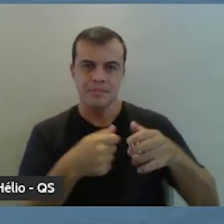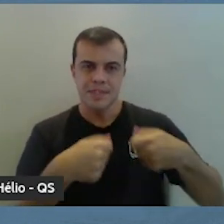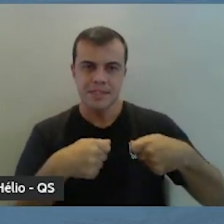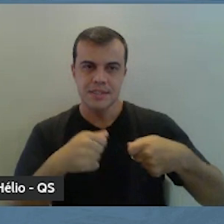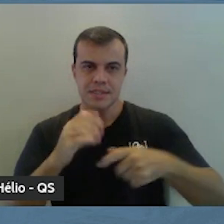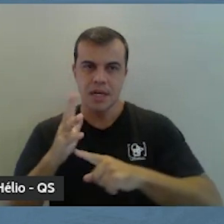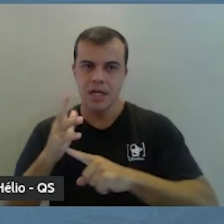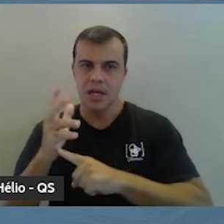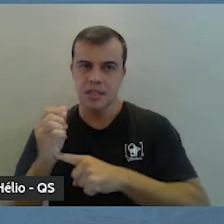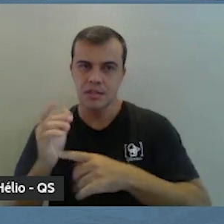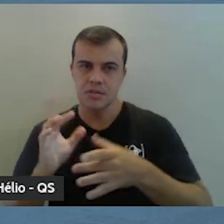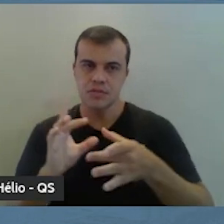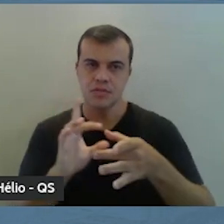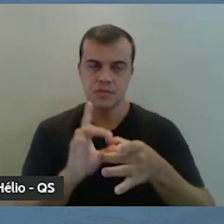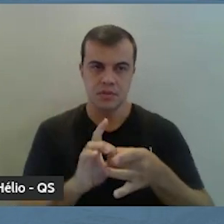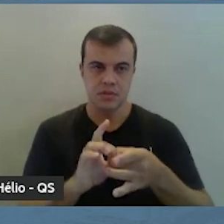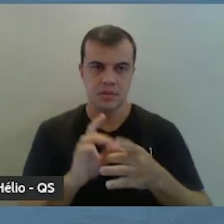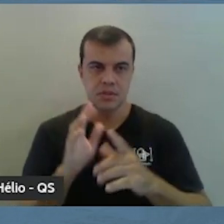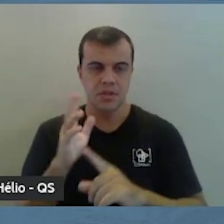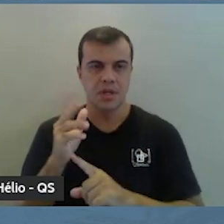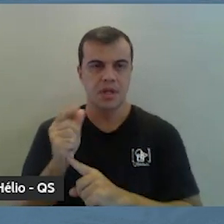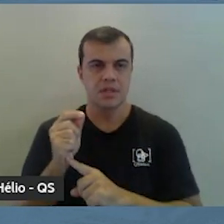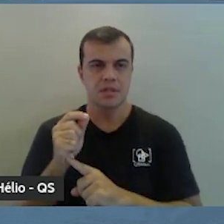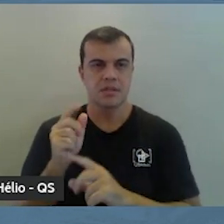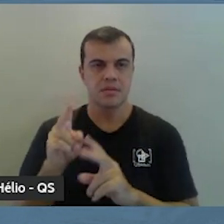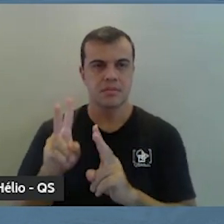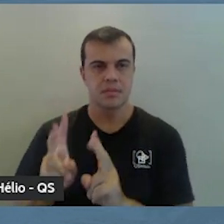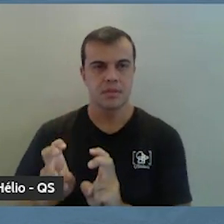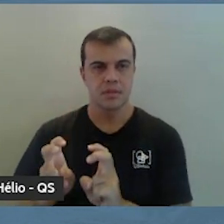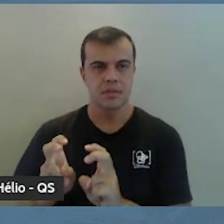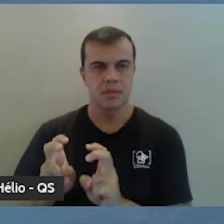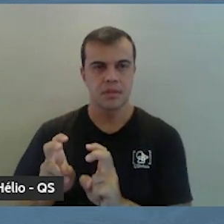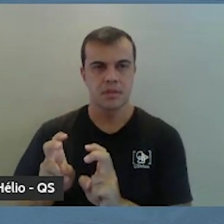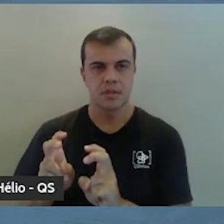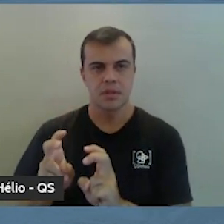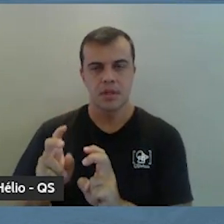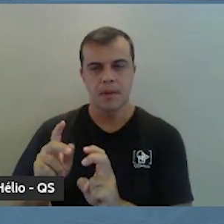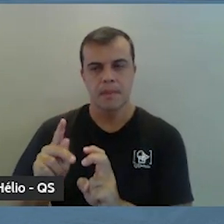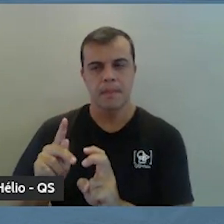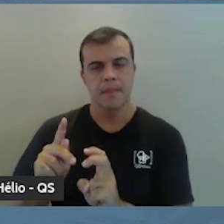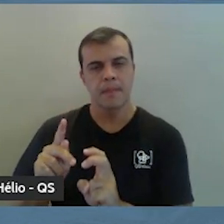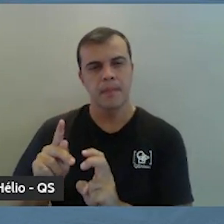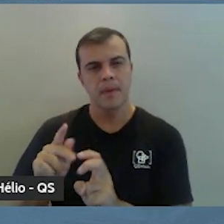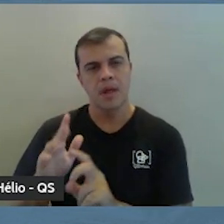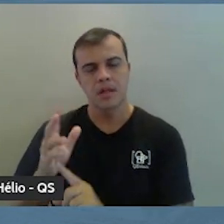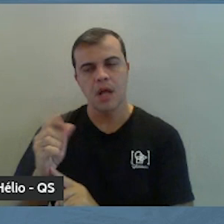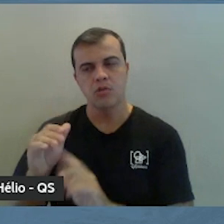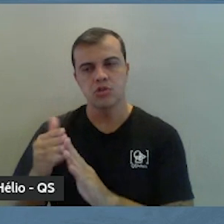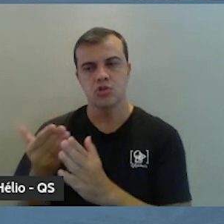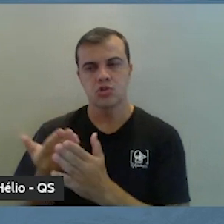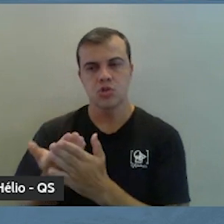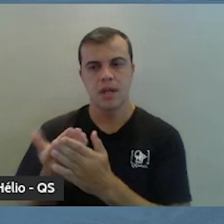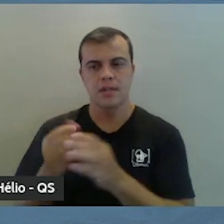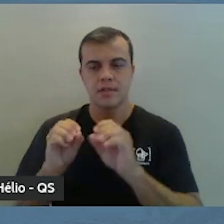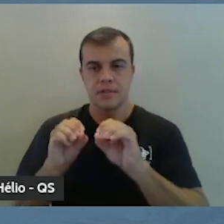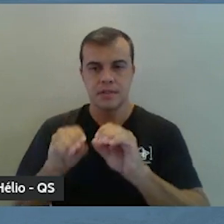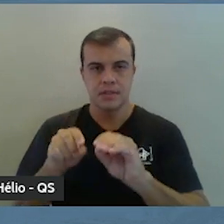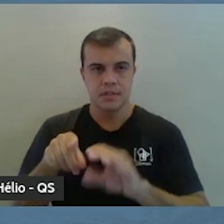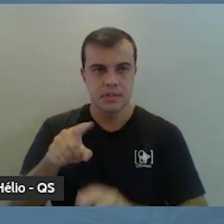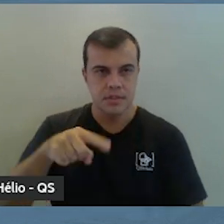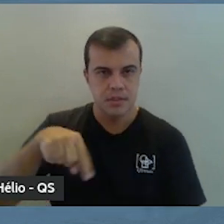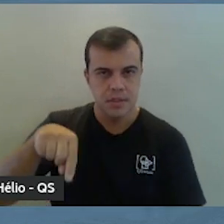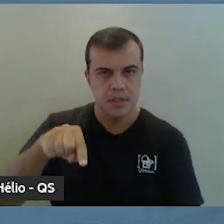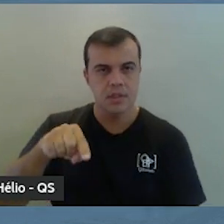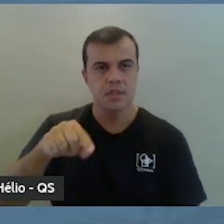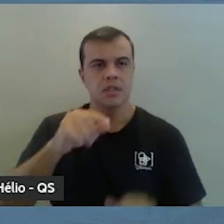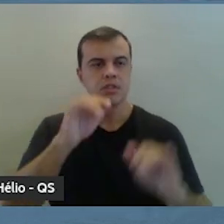estão envolvidas, que aí que são chamadas artes menores, que são os tais liceus de arte, que são as escolas que vão ensinar, né, a